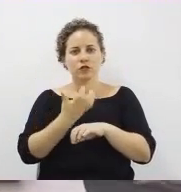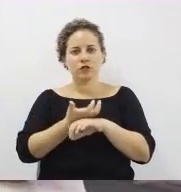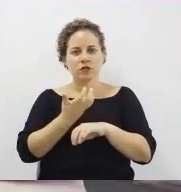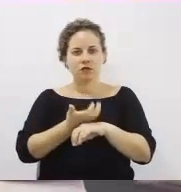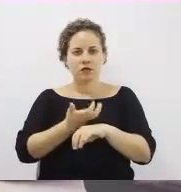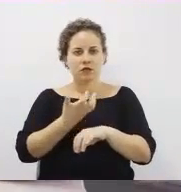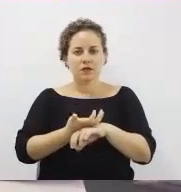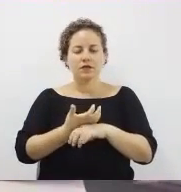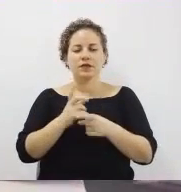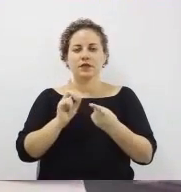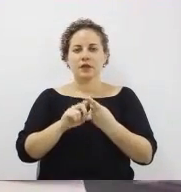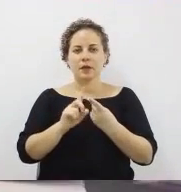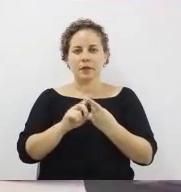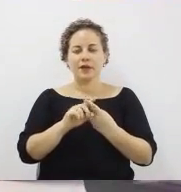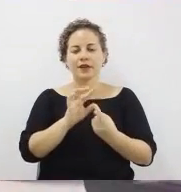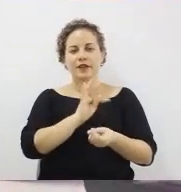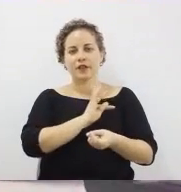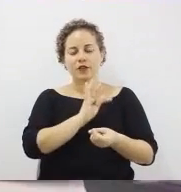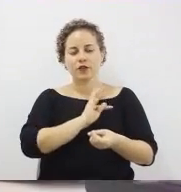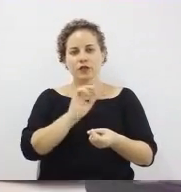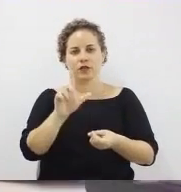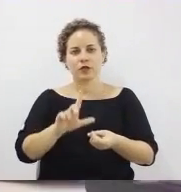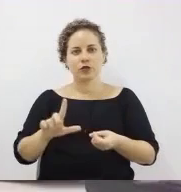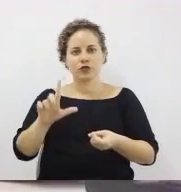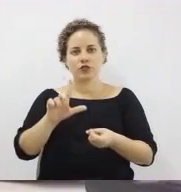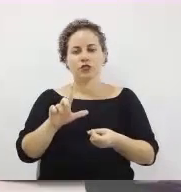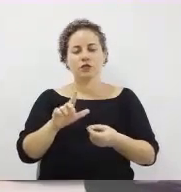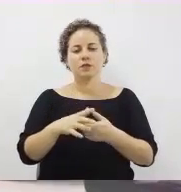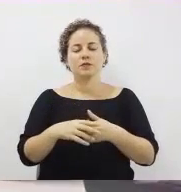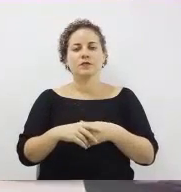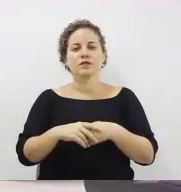vez que se trata de um curso técnico em logística.